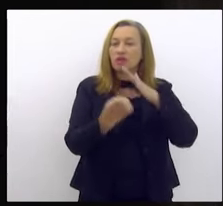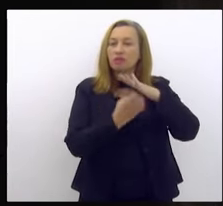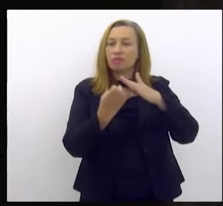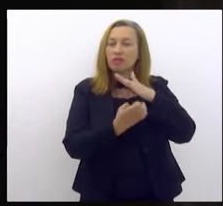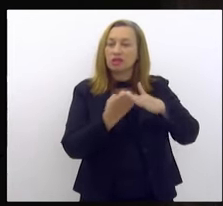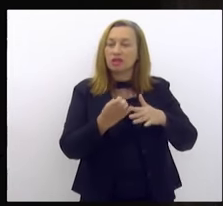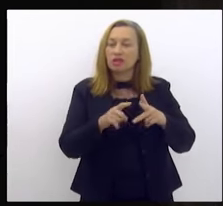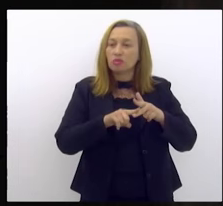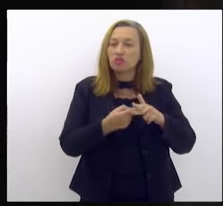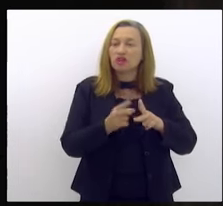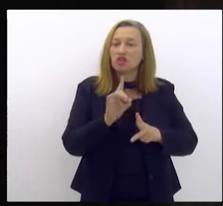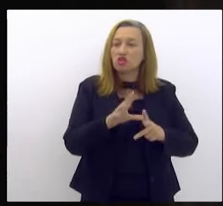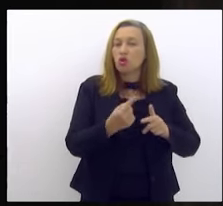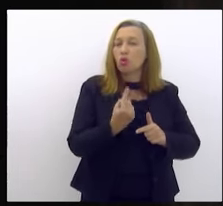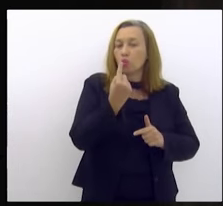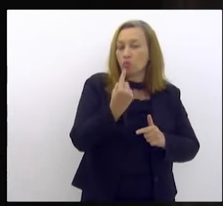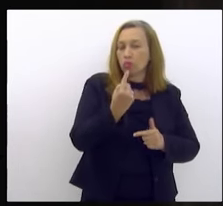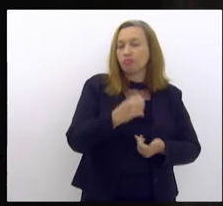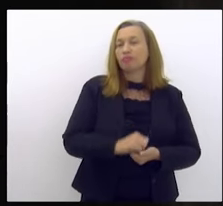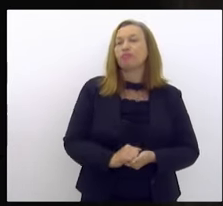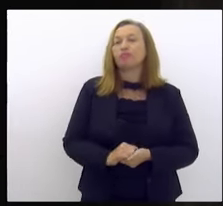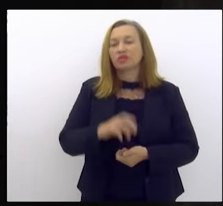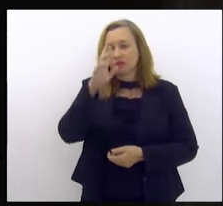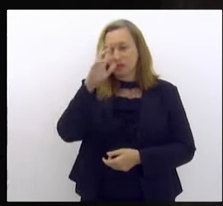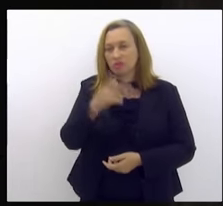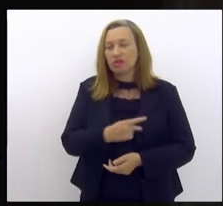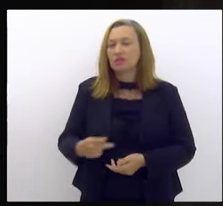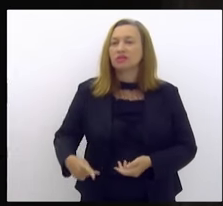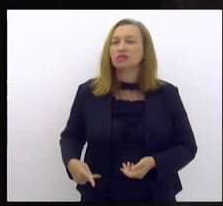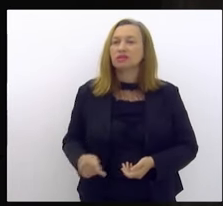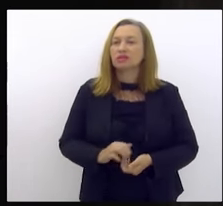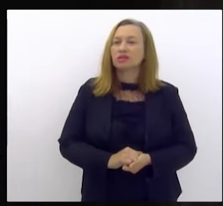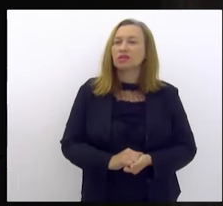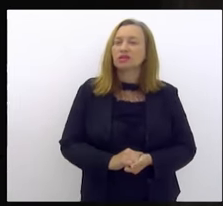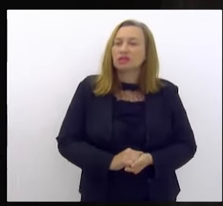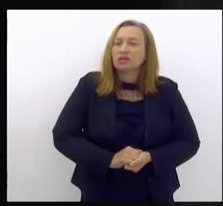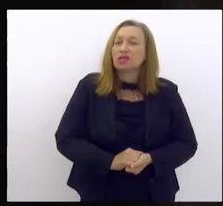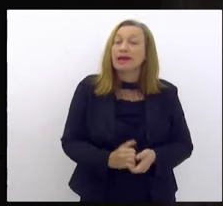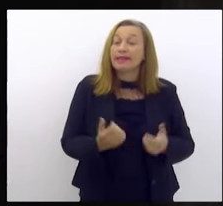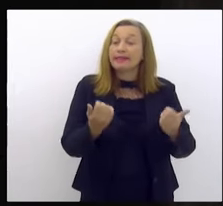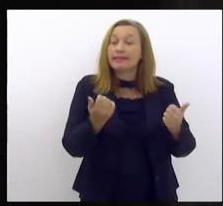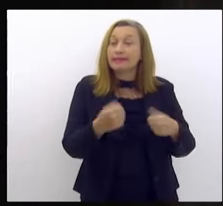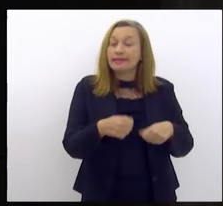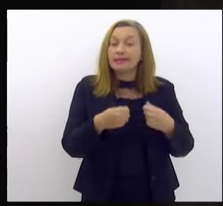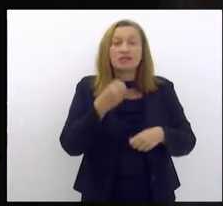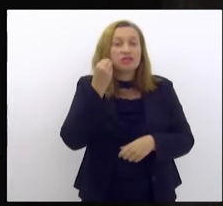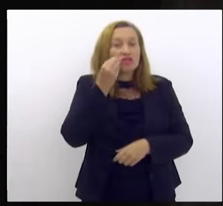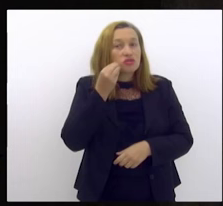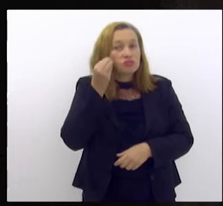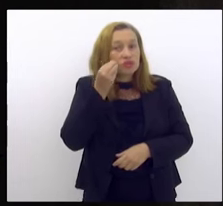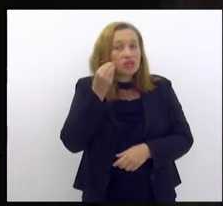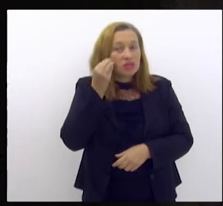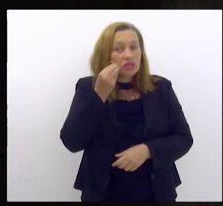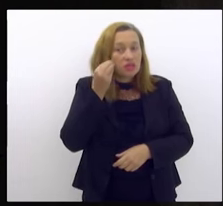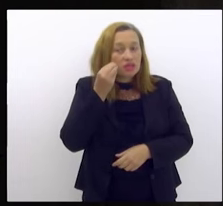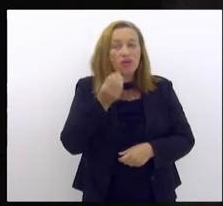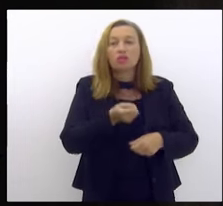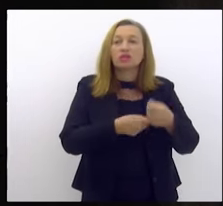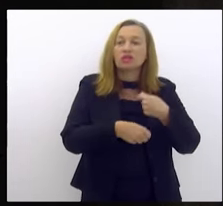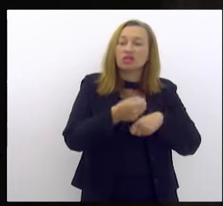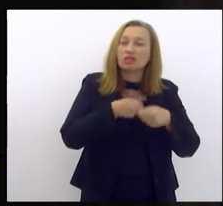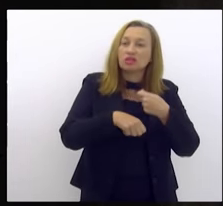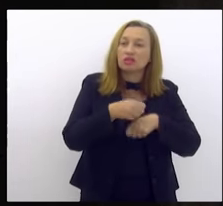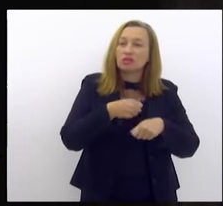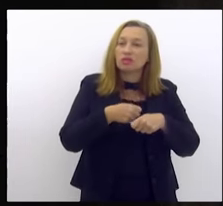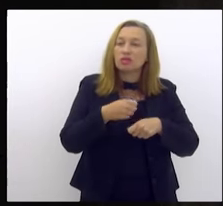um item, que foi o seguinte item, presidente. Foi a necessidade de ter experiência na administração